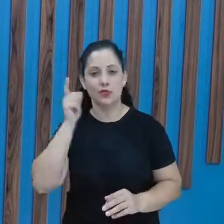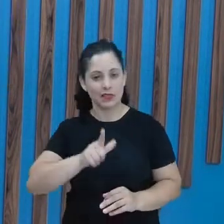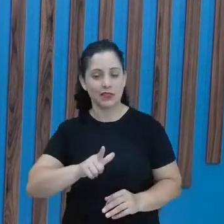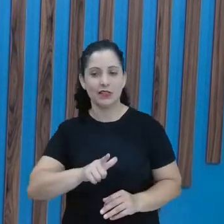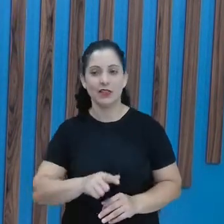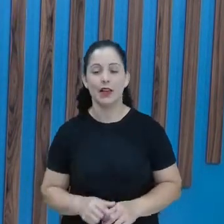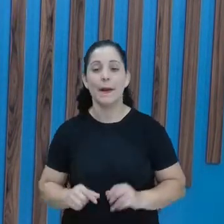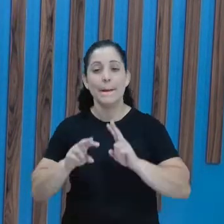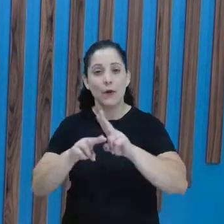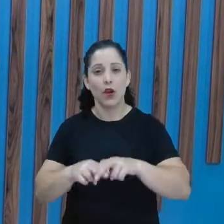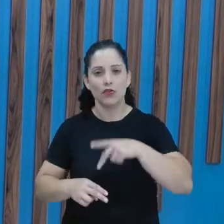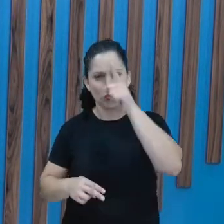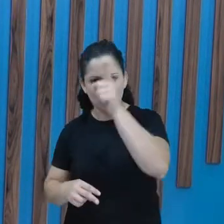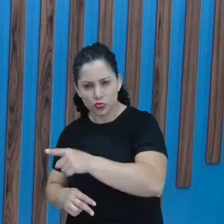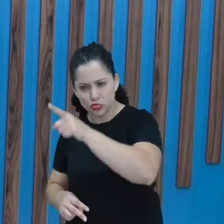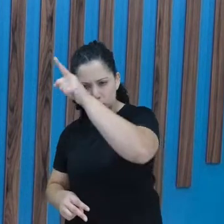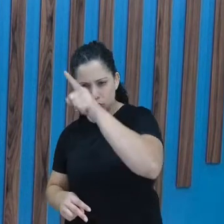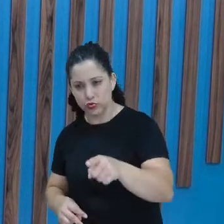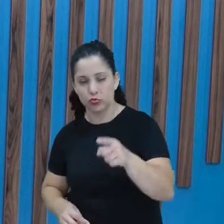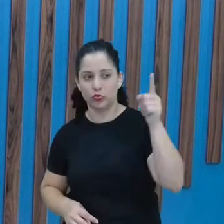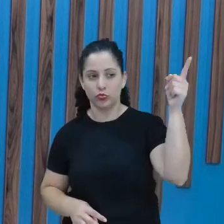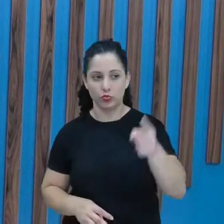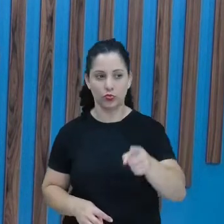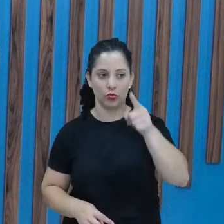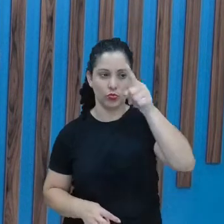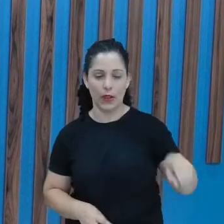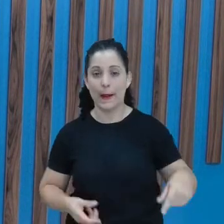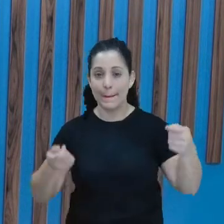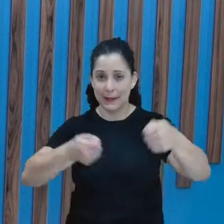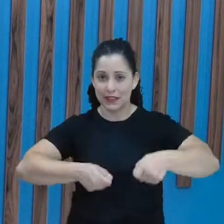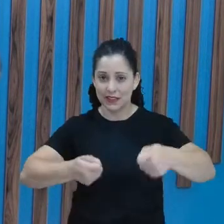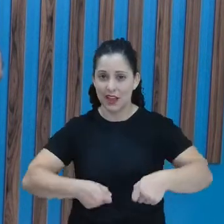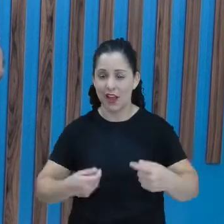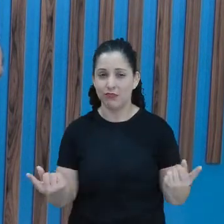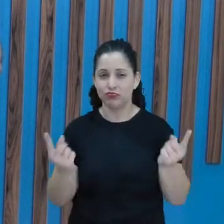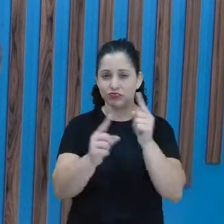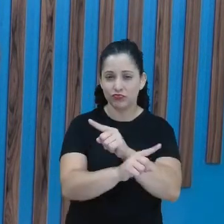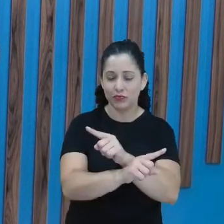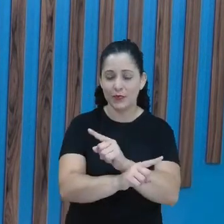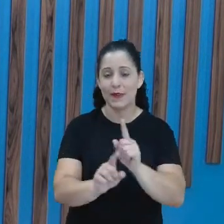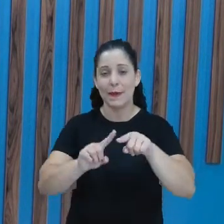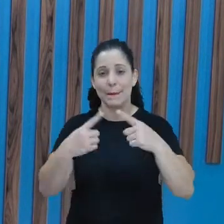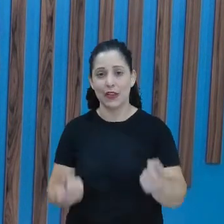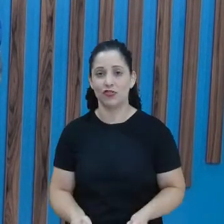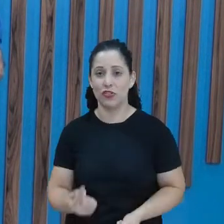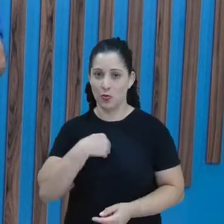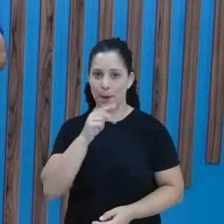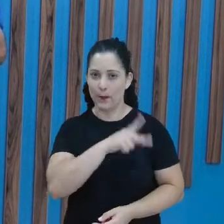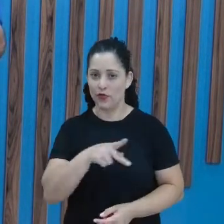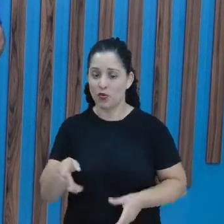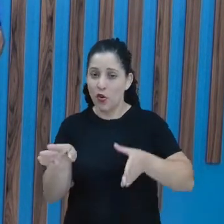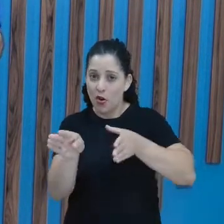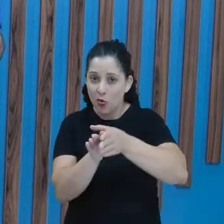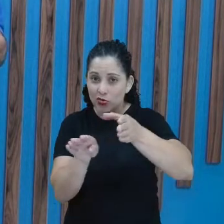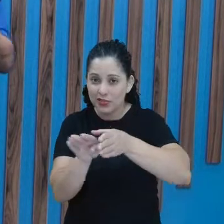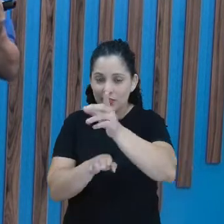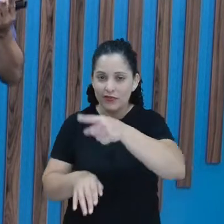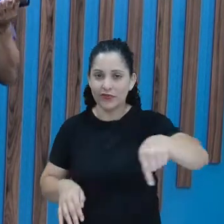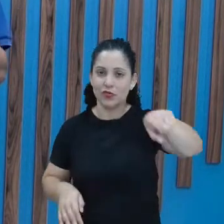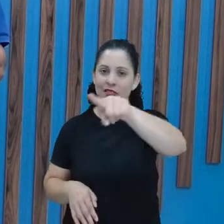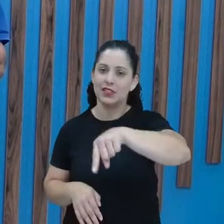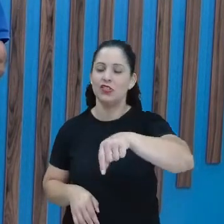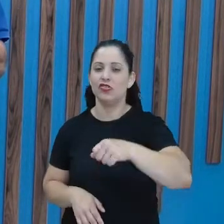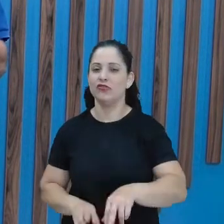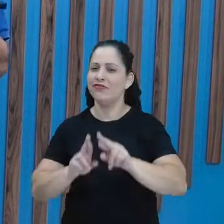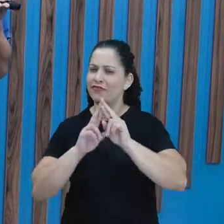Porque borboleta faz de dois em dois. Mas aí eu vou, eu assim, eu como professor, eu aconselho vocês, quando